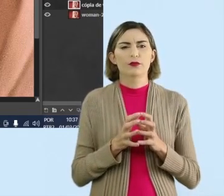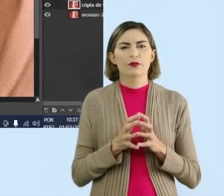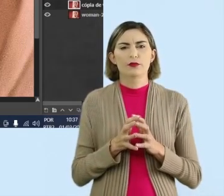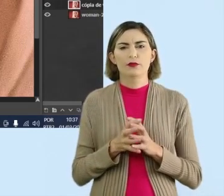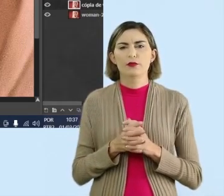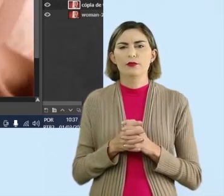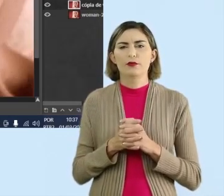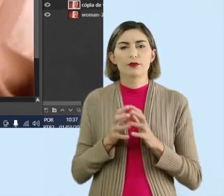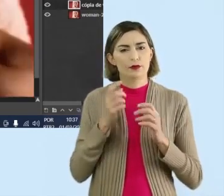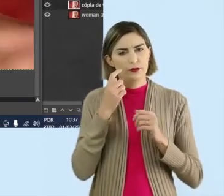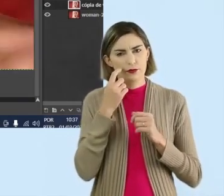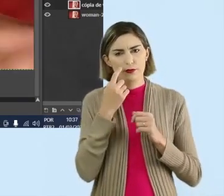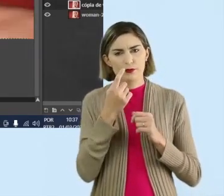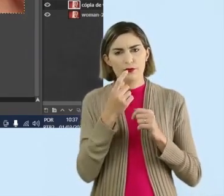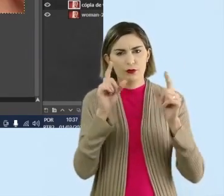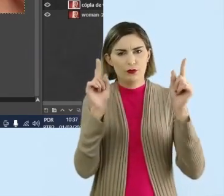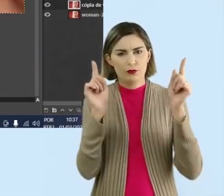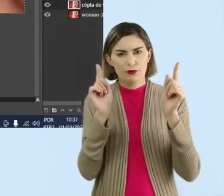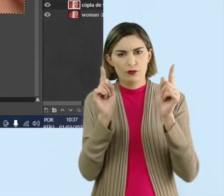Tiro o zoom,